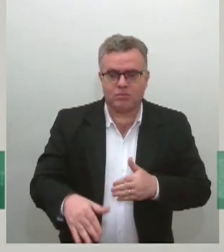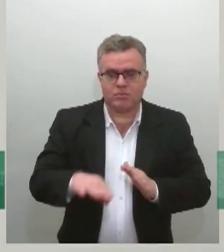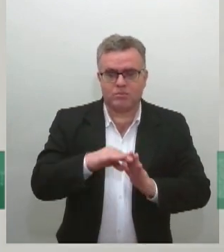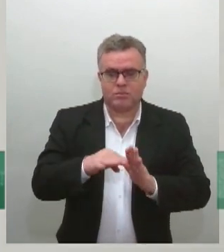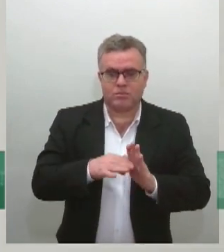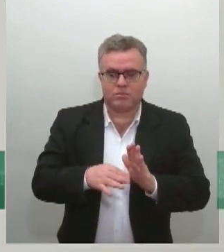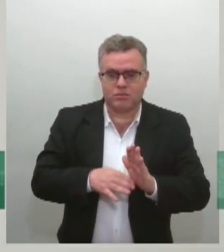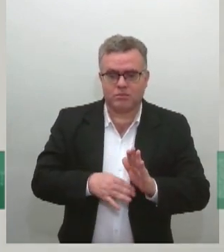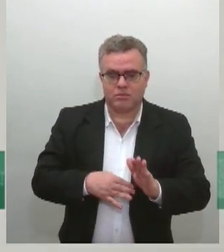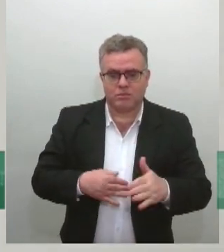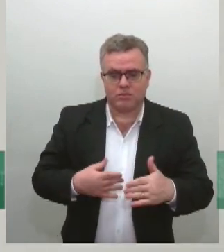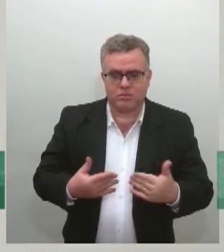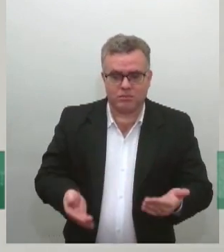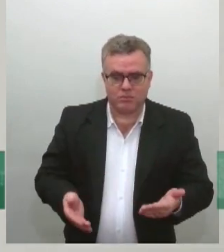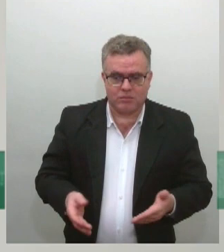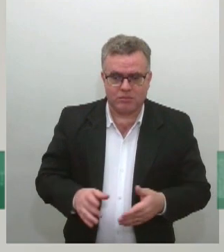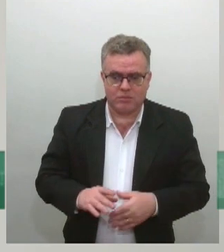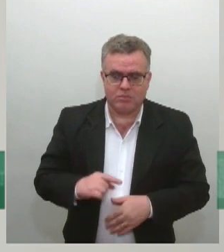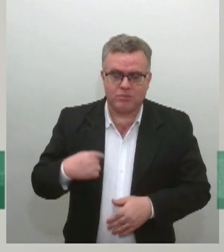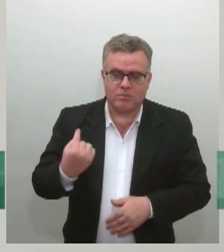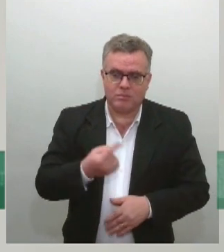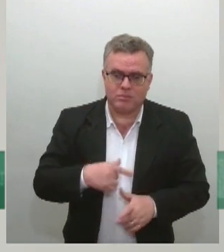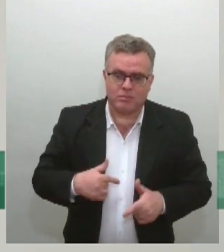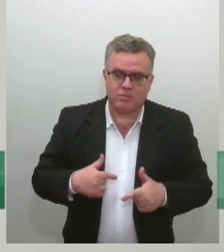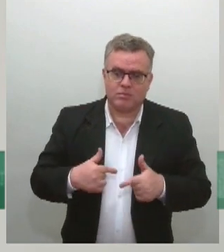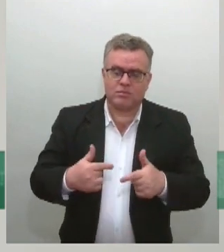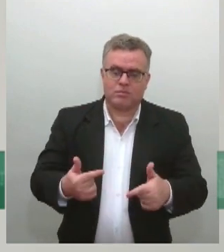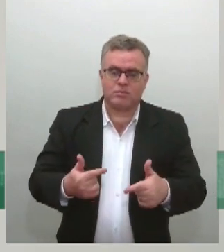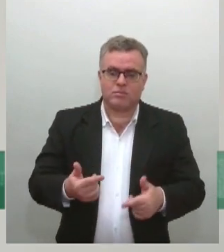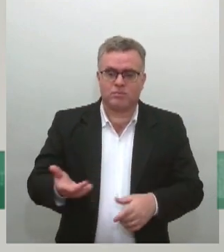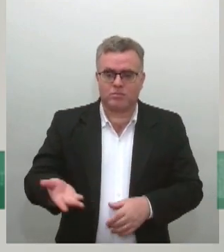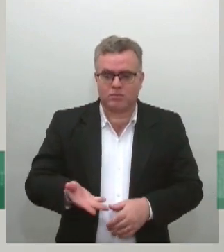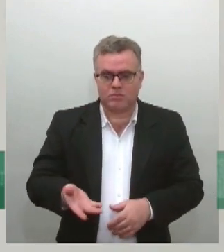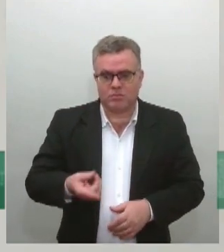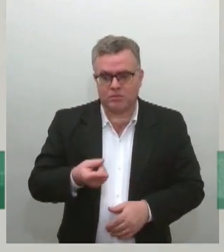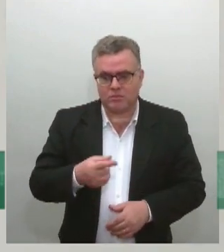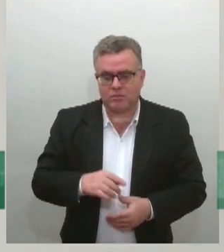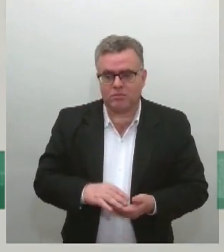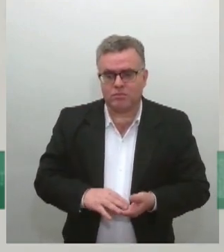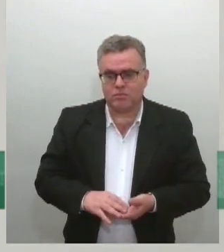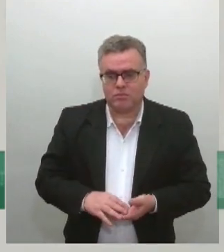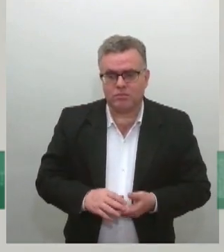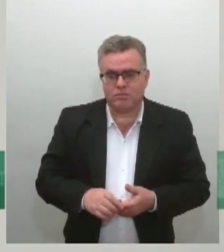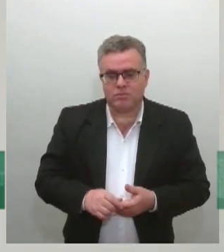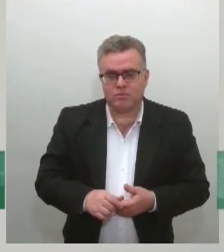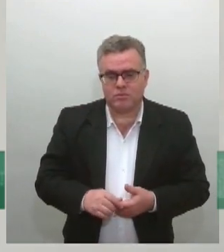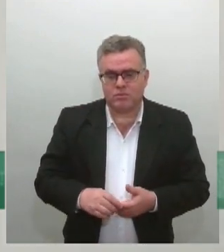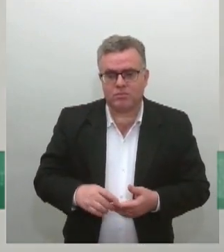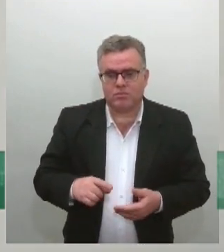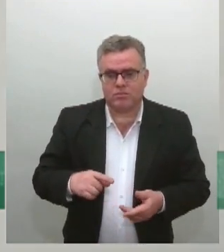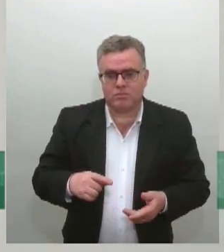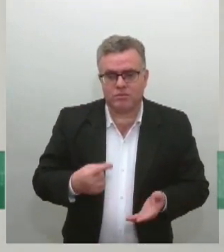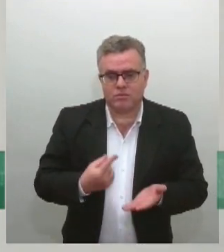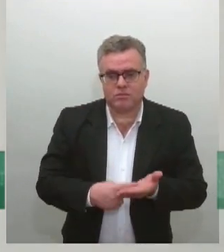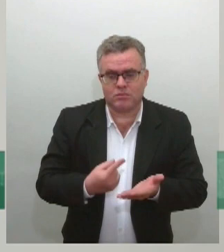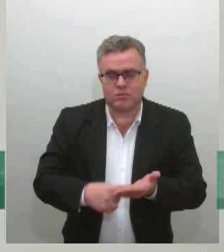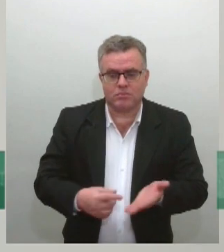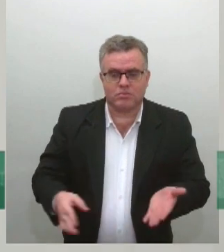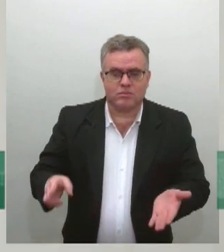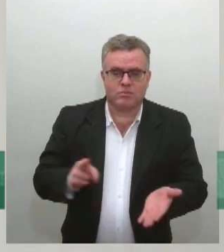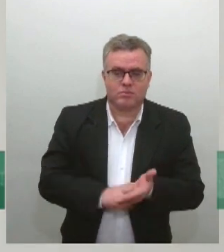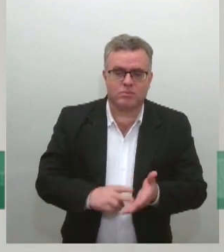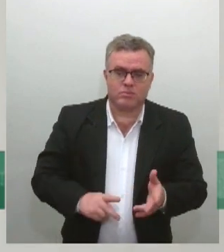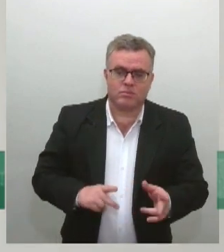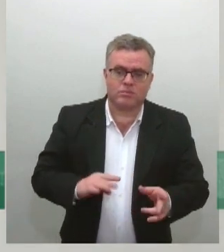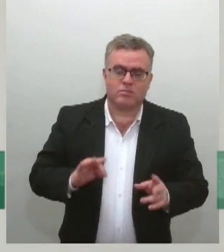Cultura, que nós vamos partir para essa etapa, para que a gente possa garantir, de fato, a ampla participação popular dentro